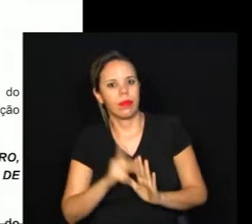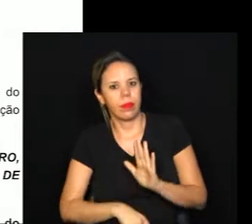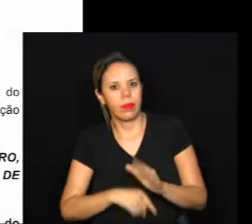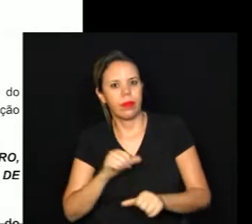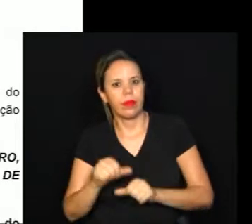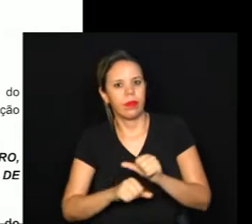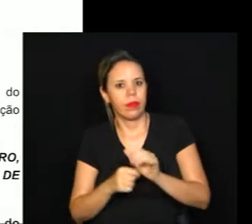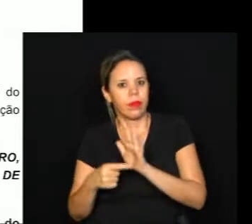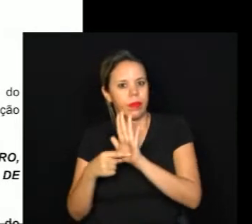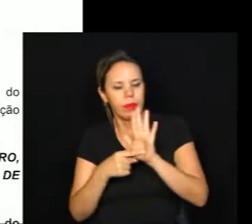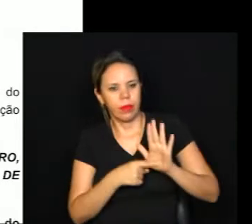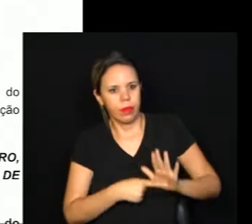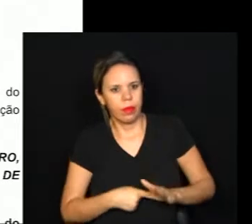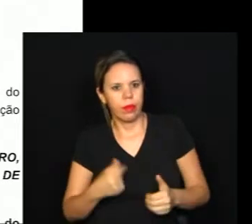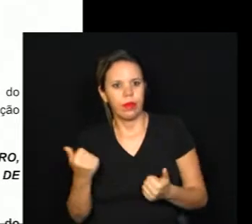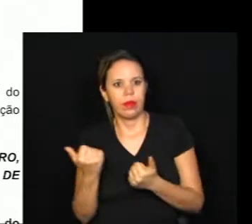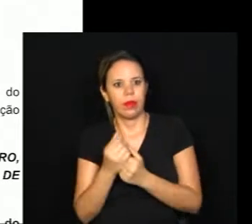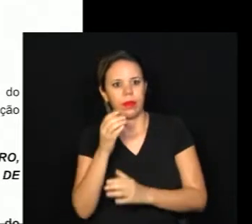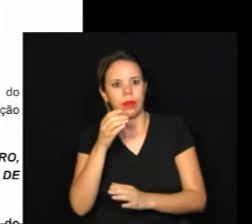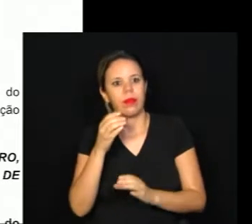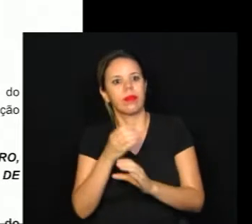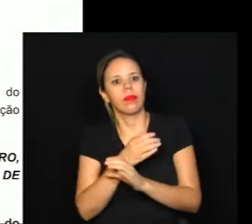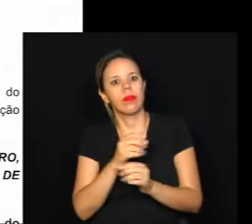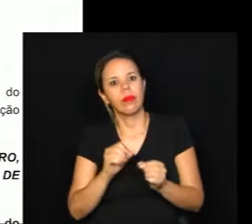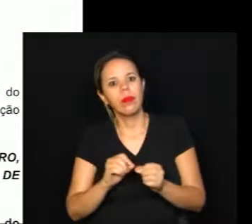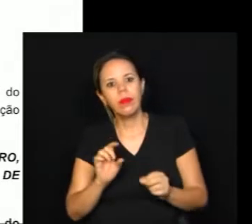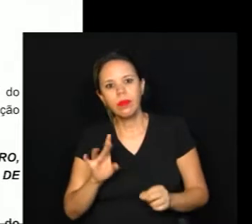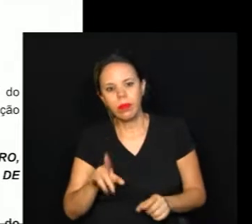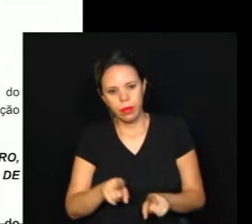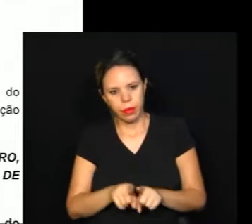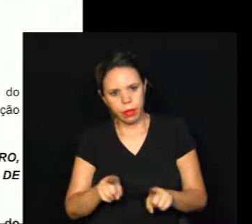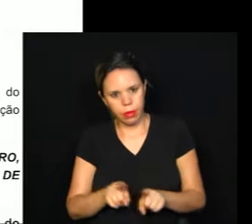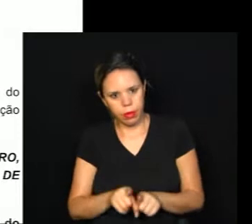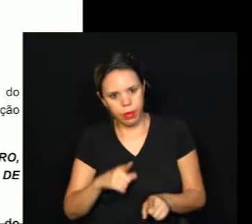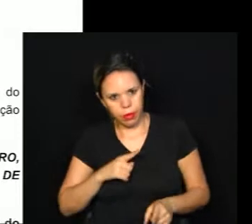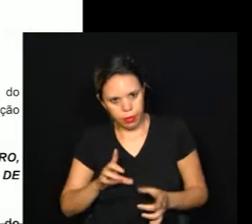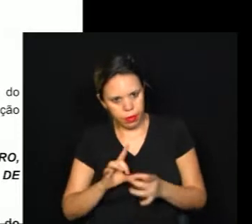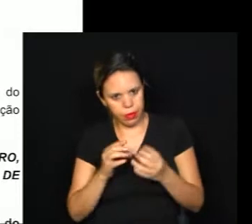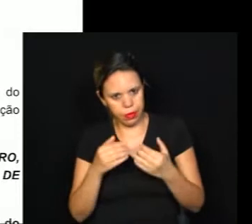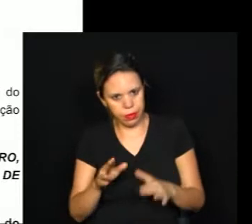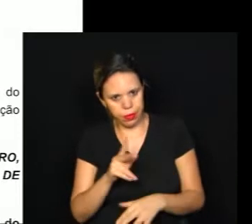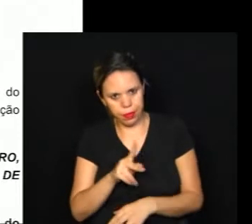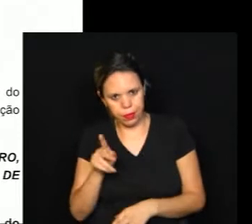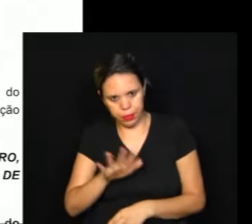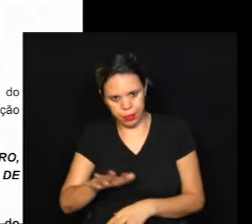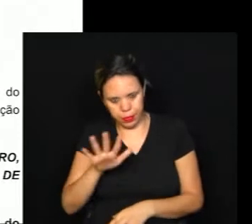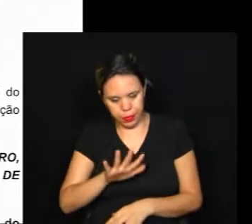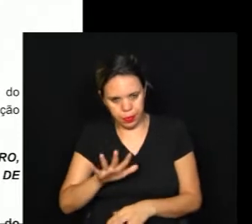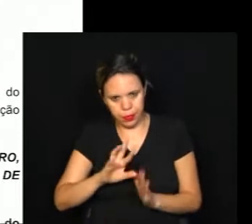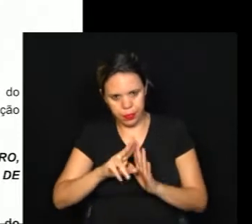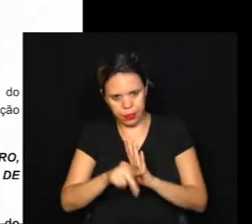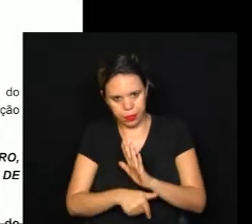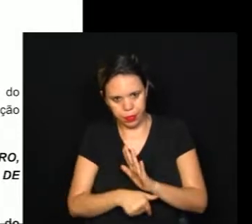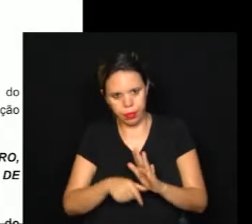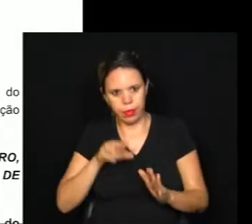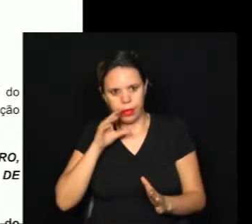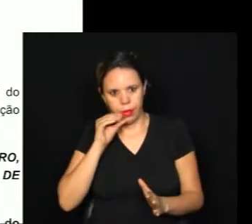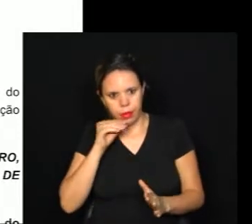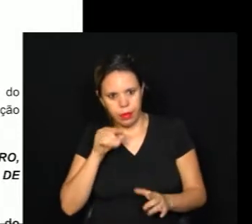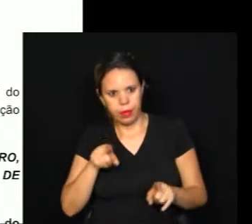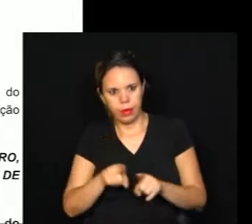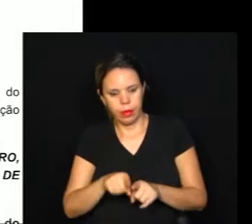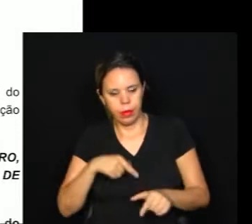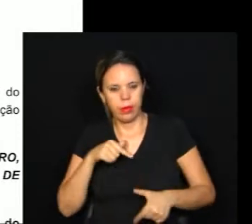foi reapresentado, é um substitutivo total, é que também seja permitido aos professores e demais servidores que